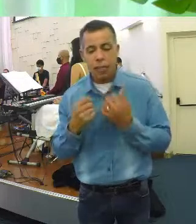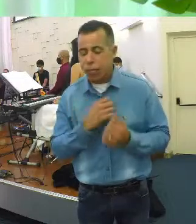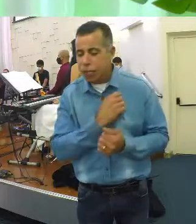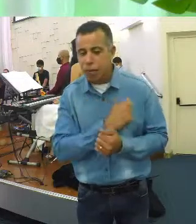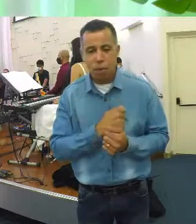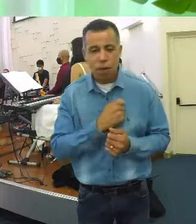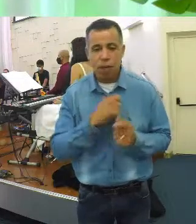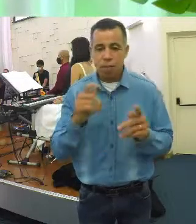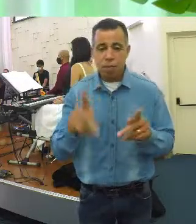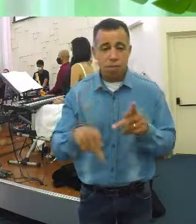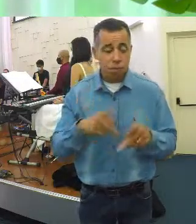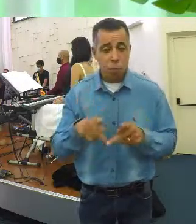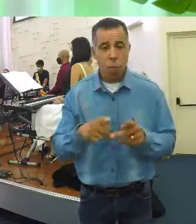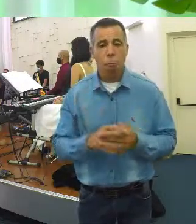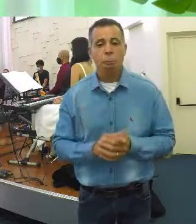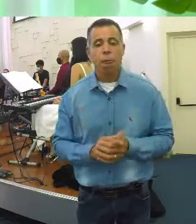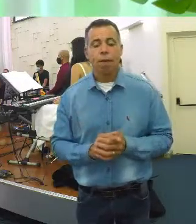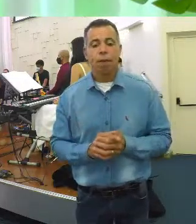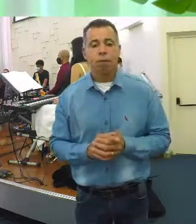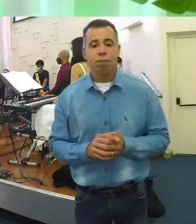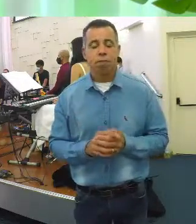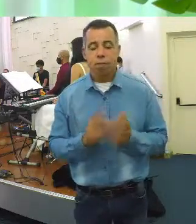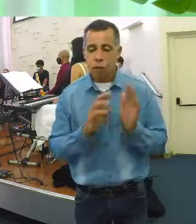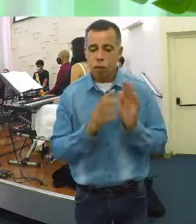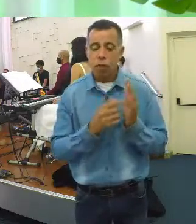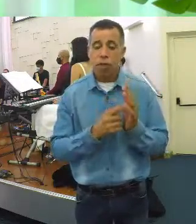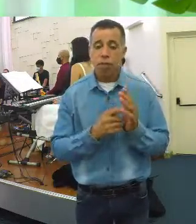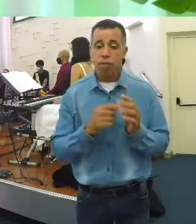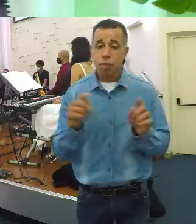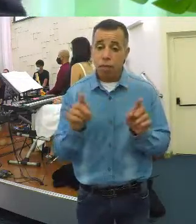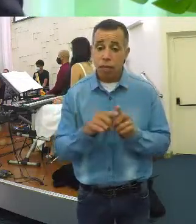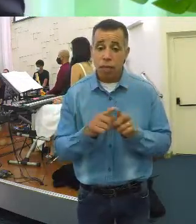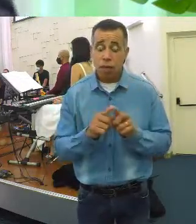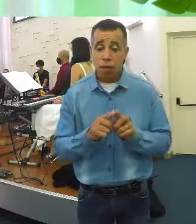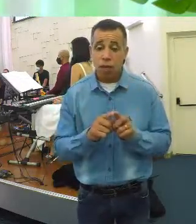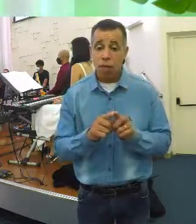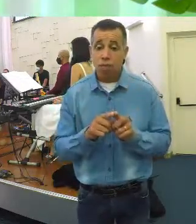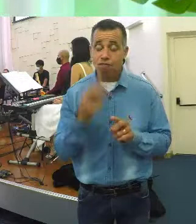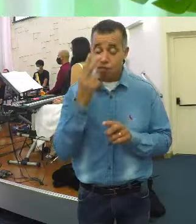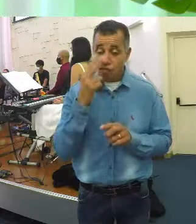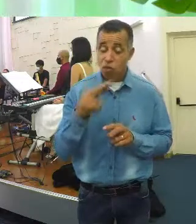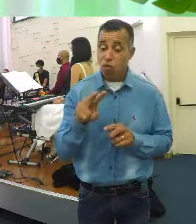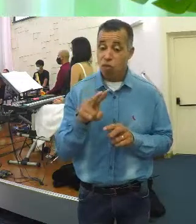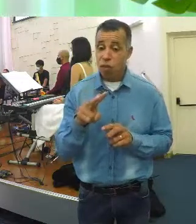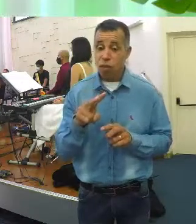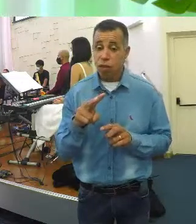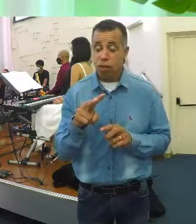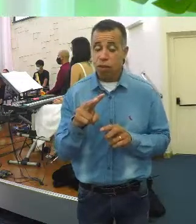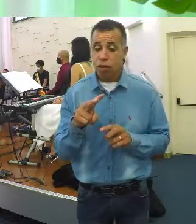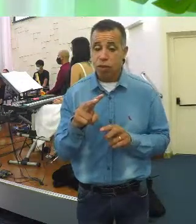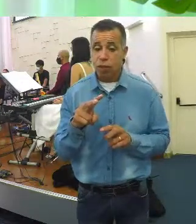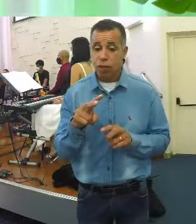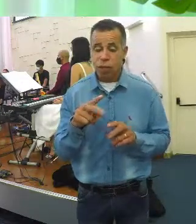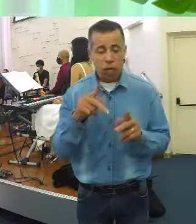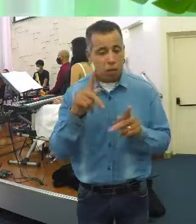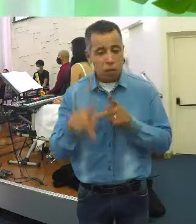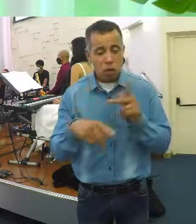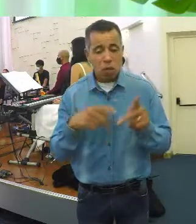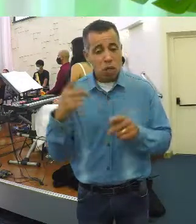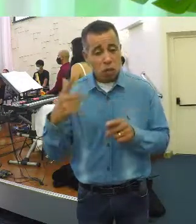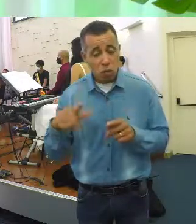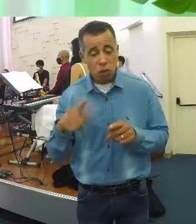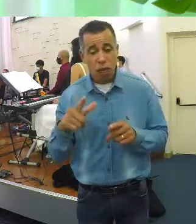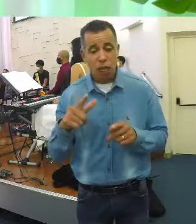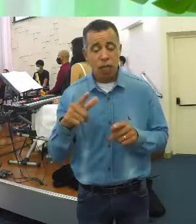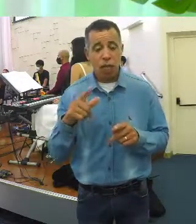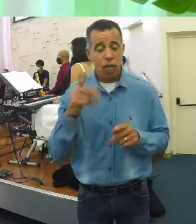Um avivamento, é claro, é notado, inclusive pelo reino das trevas. Observe, meus irmãos, que quando esse